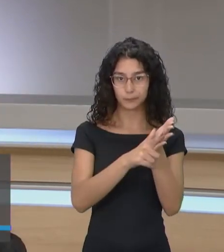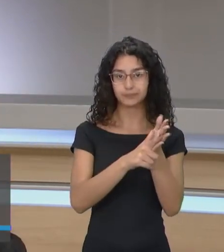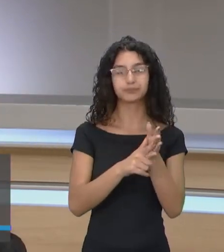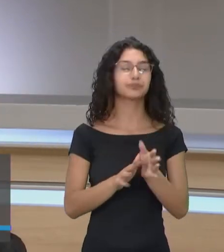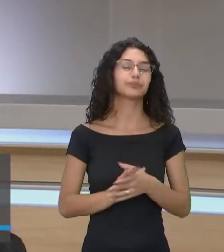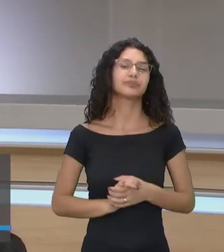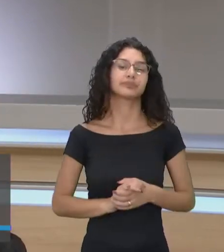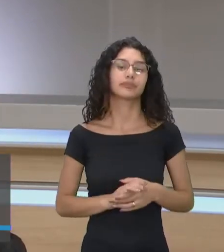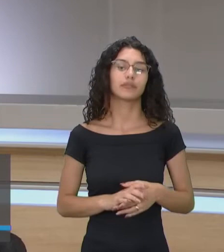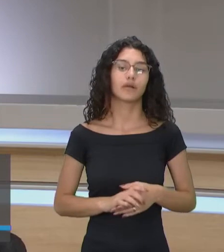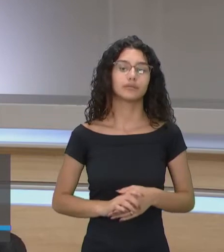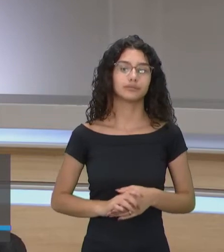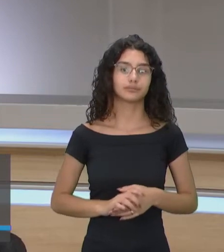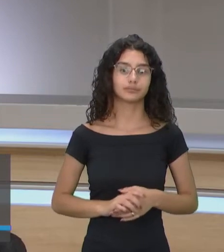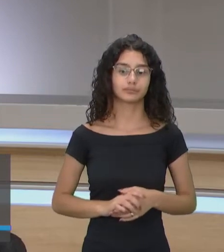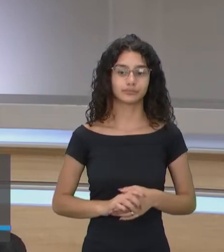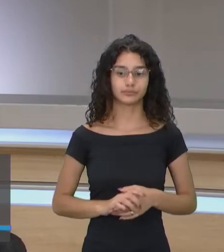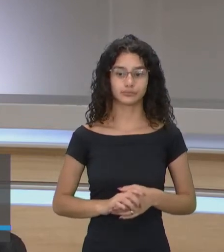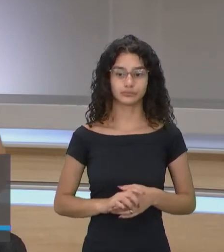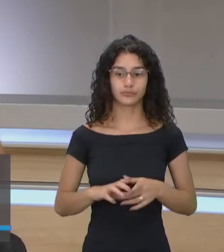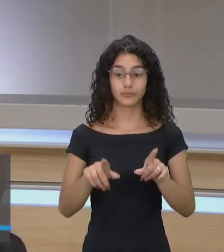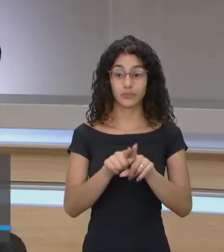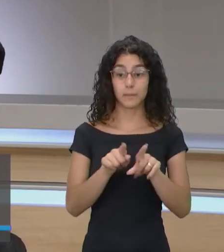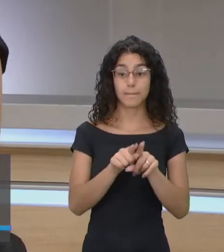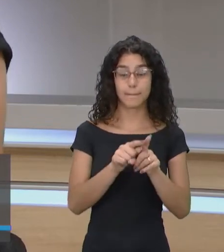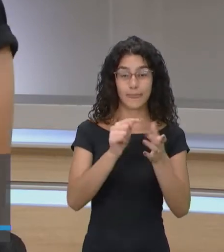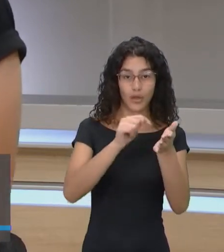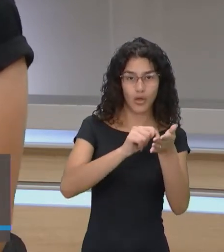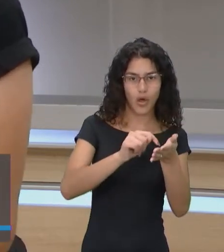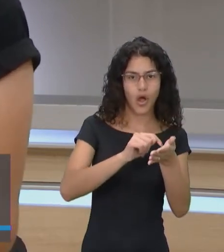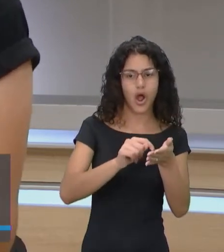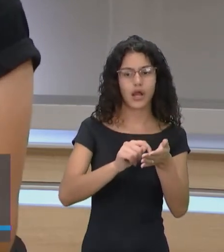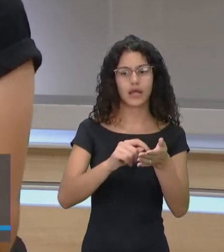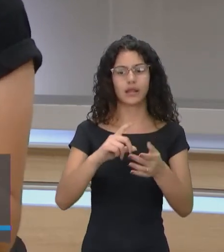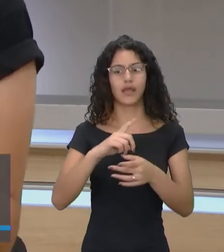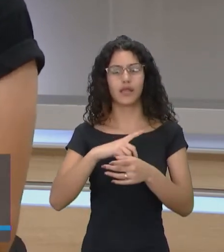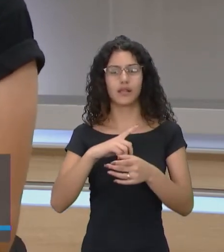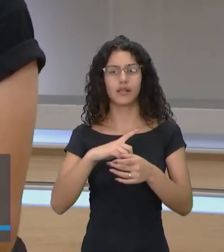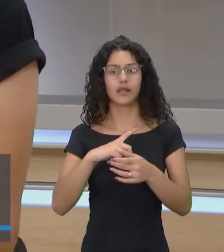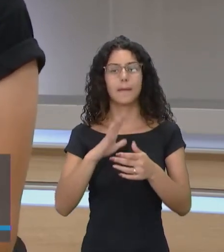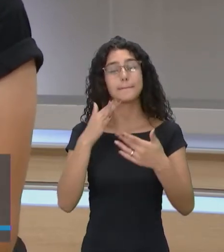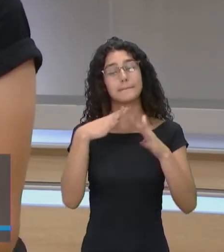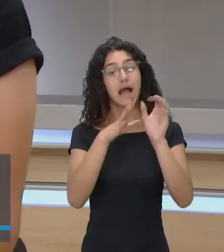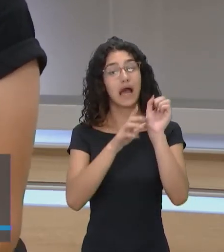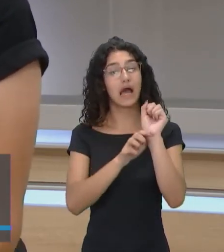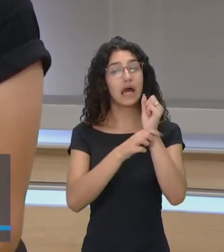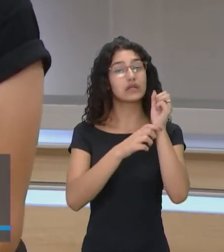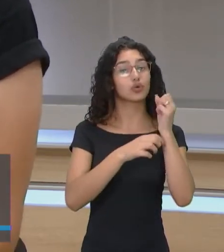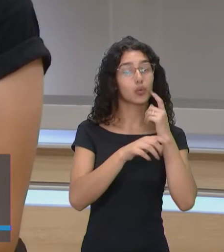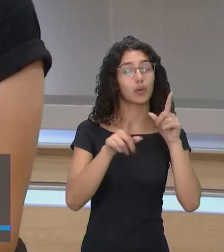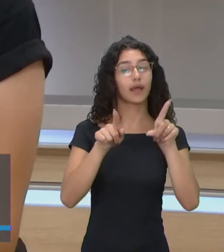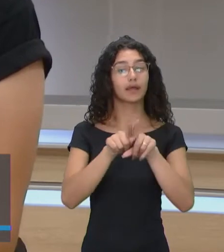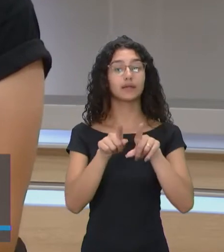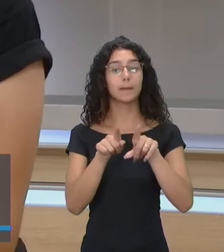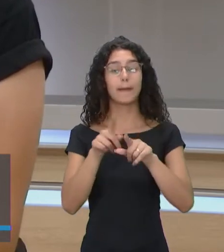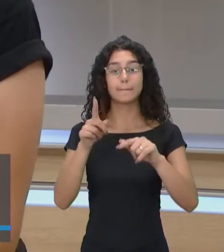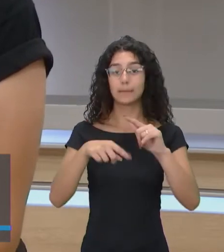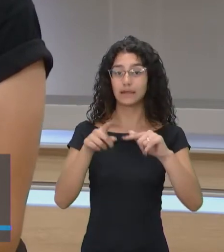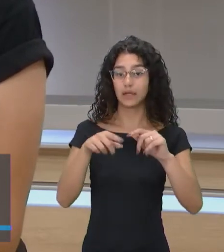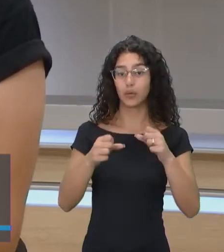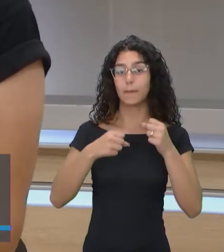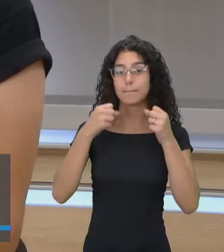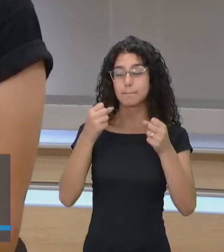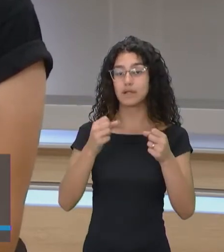também essas coisas que cortam, furam, né, estejam mais seguras. E também materiais que podem